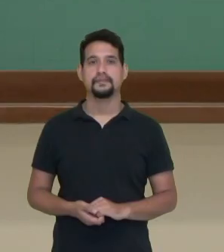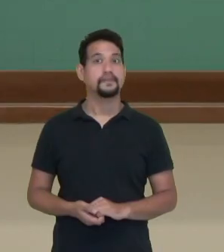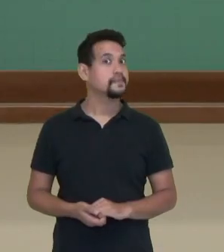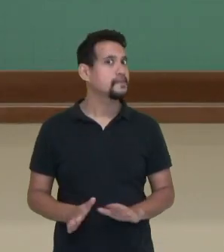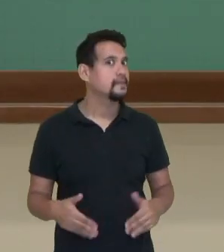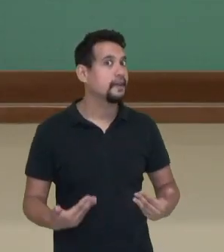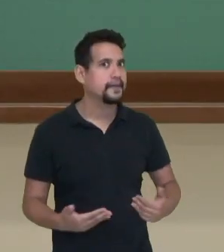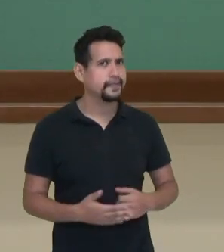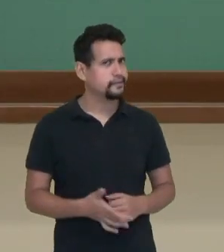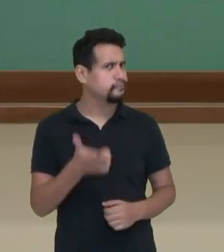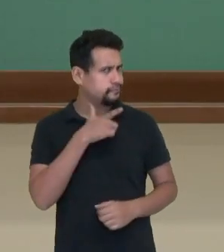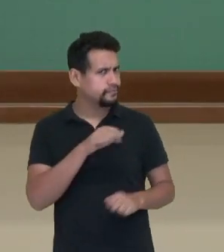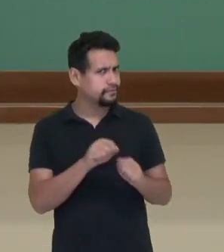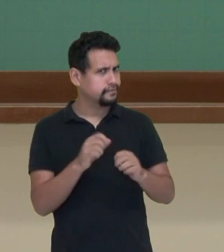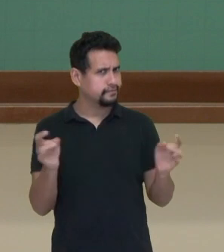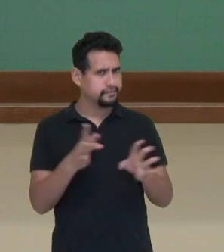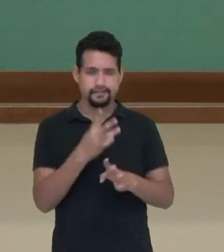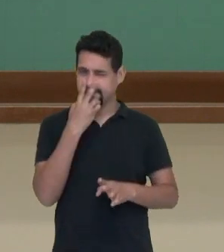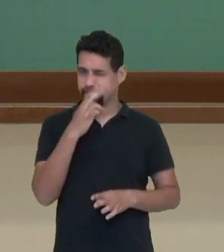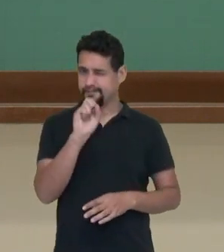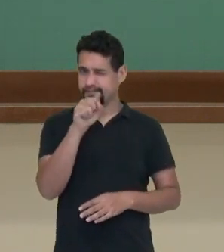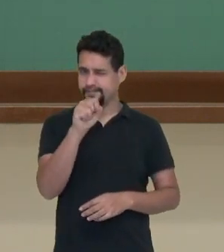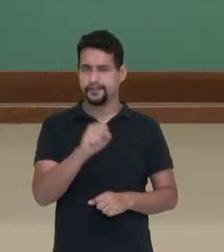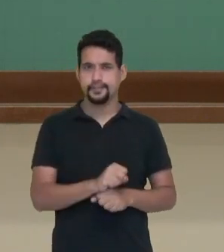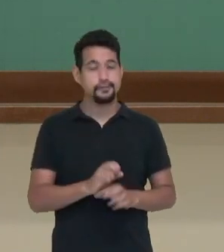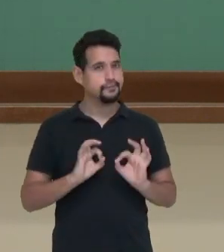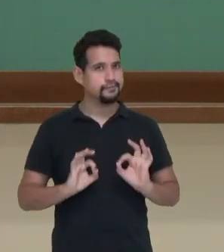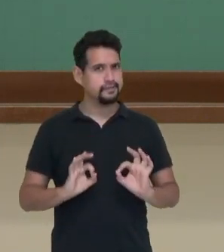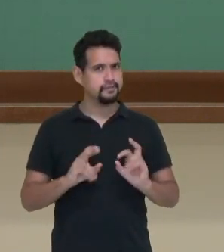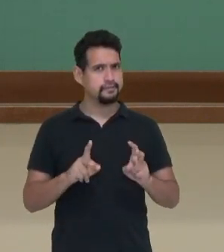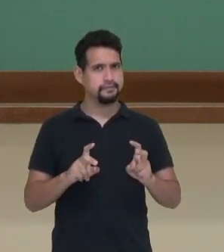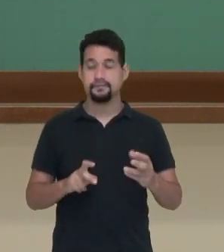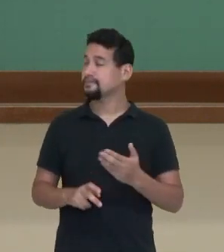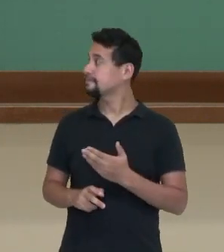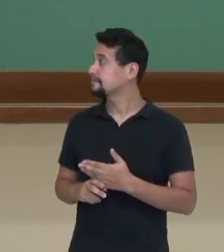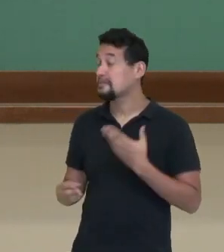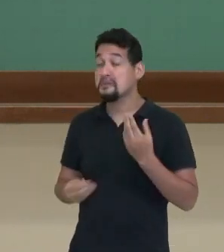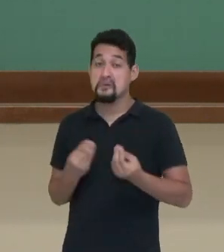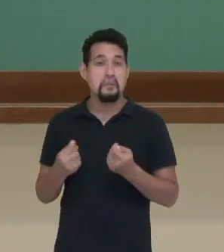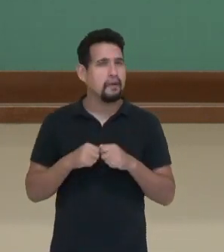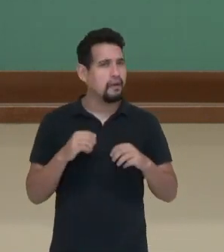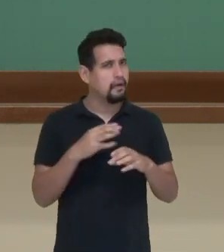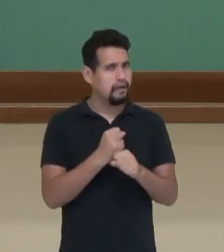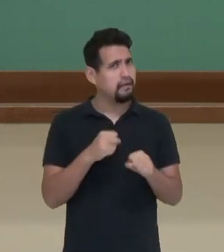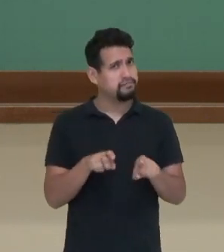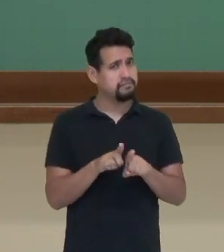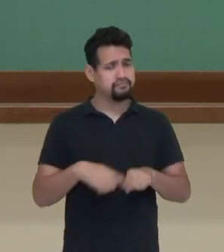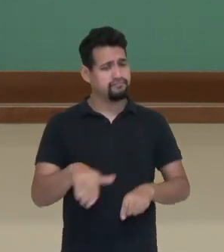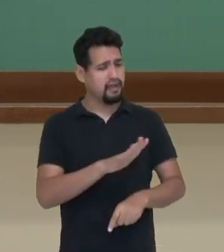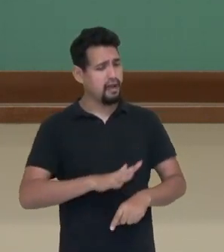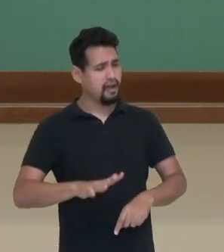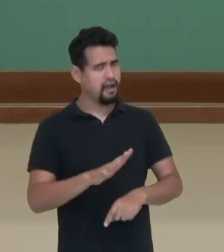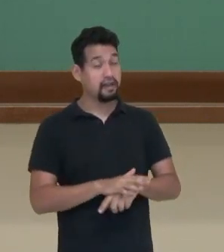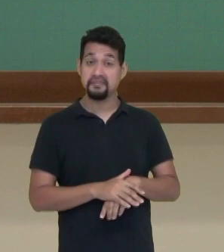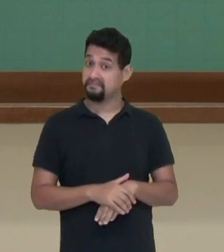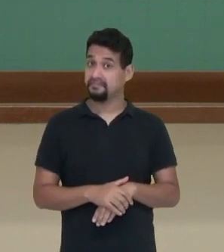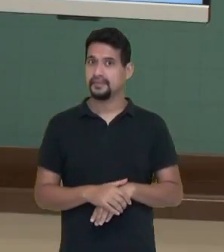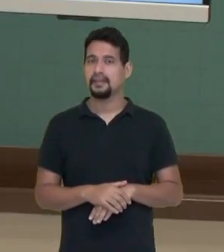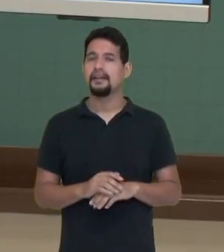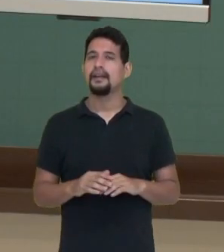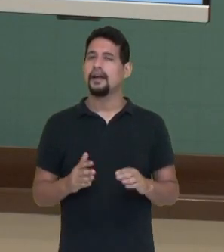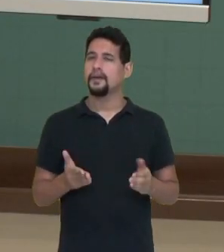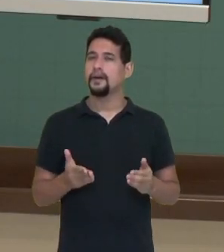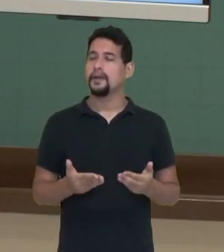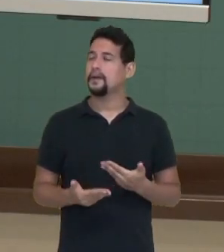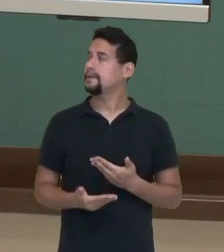E aí, turminha, conseguiram? Acho que sim, né? Deu tudo certo? Vamos ver como é que a gente pode calcular essas áreas, né? Então, aqui